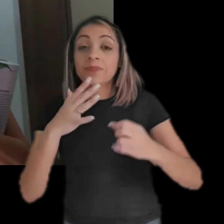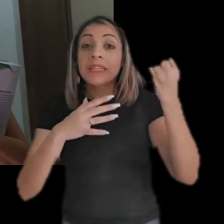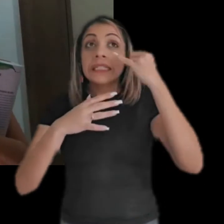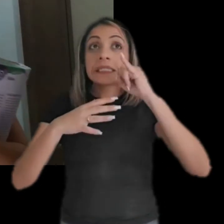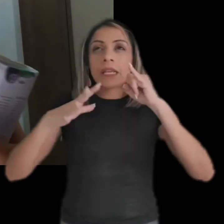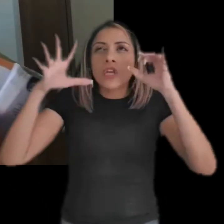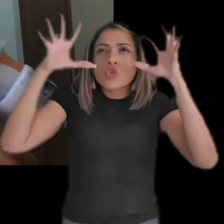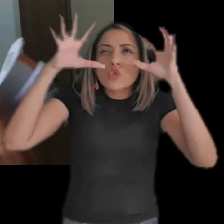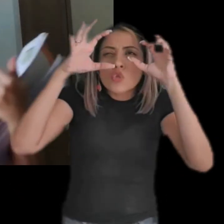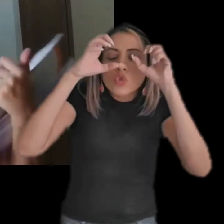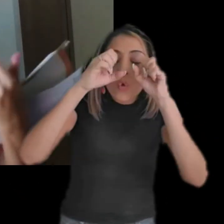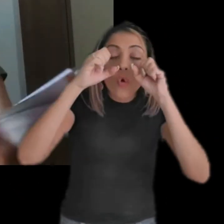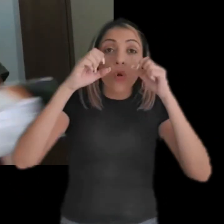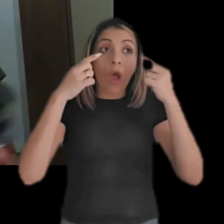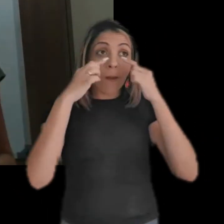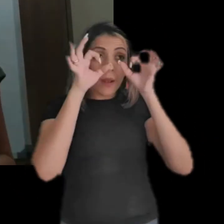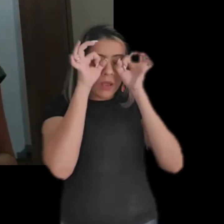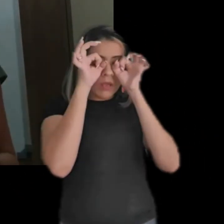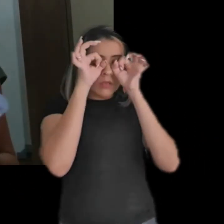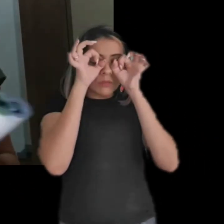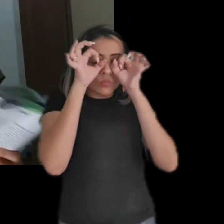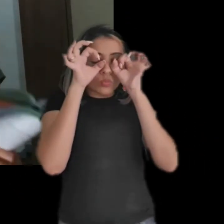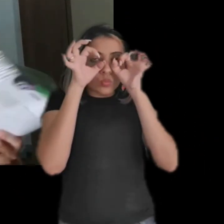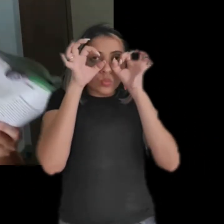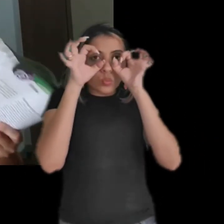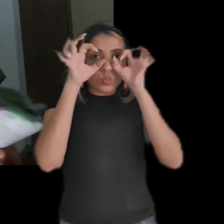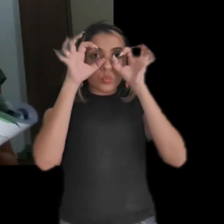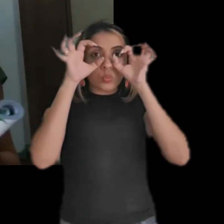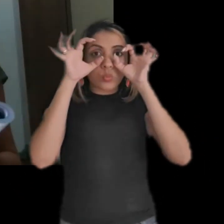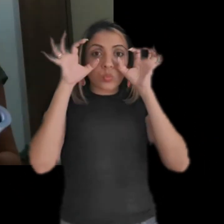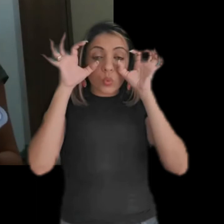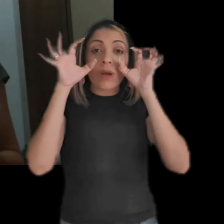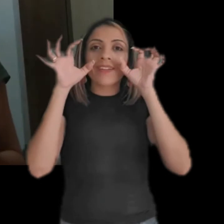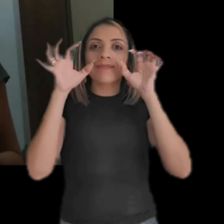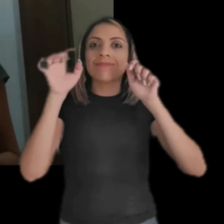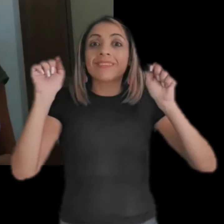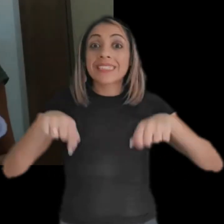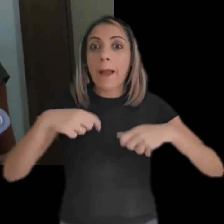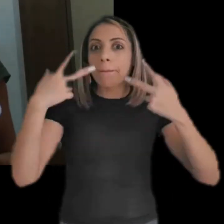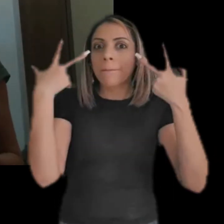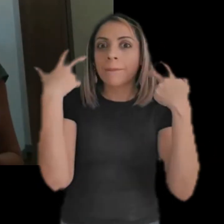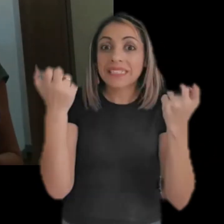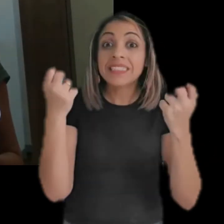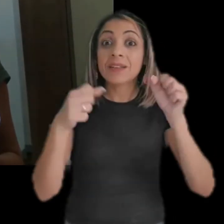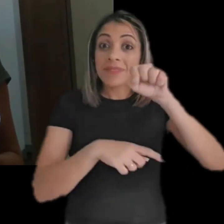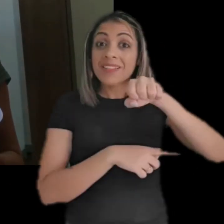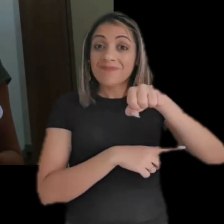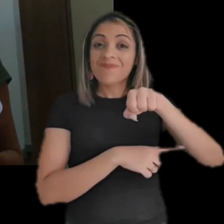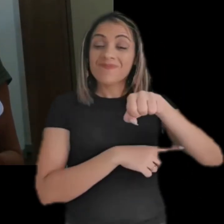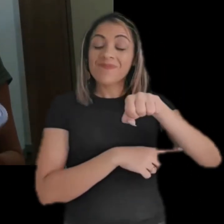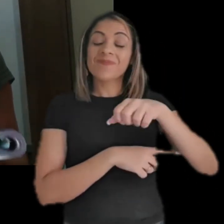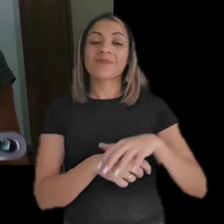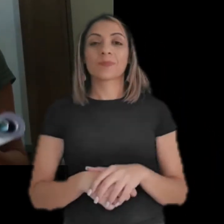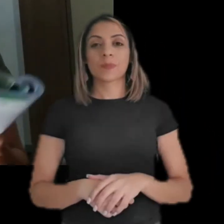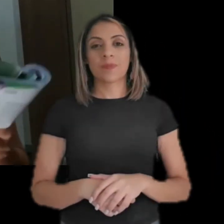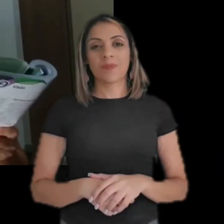ela abre, dilata. Então, a gente tem para permitir a entrada de mais luz, para que a gente possa enxergar,